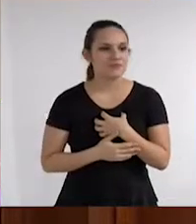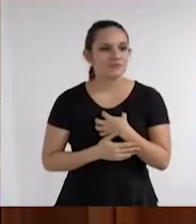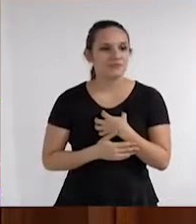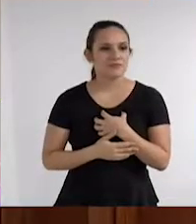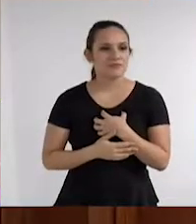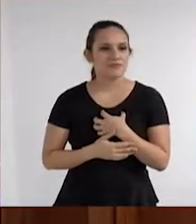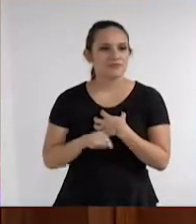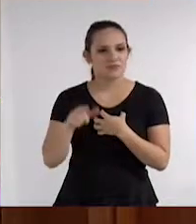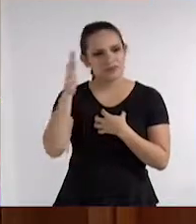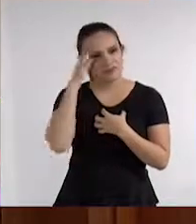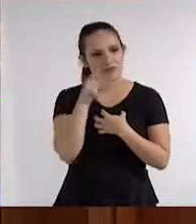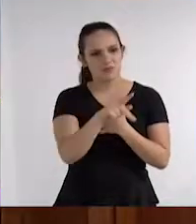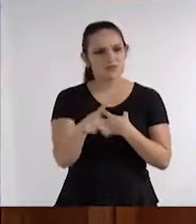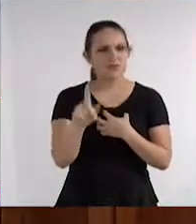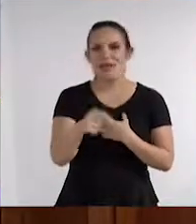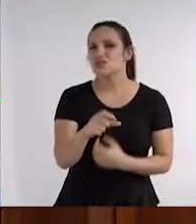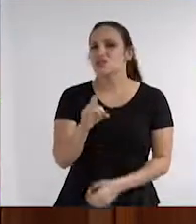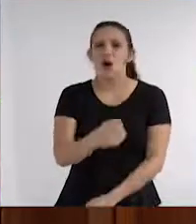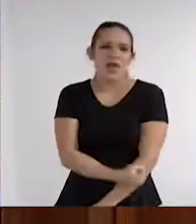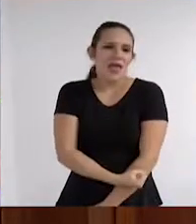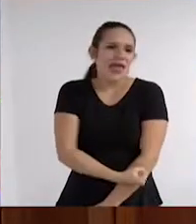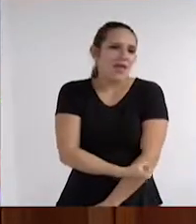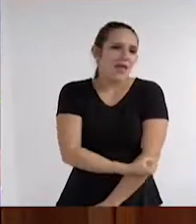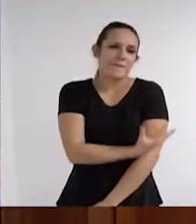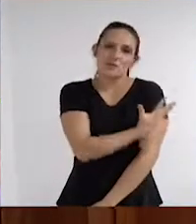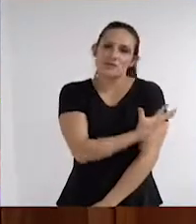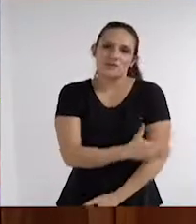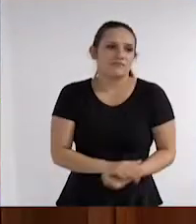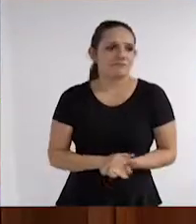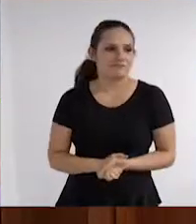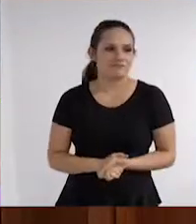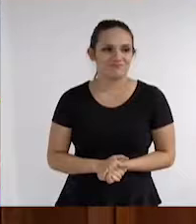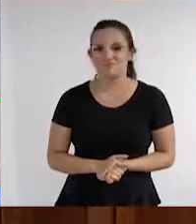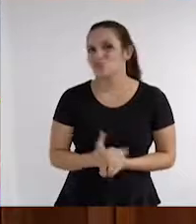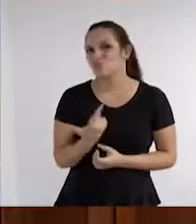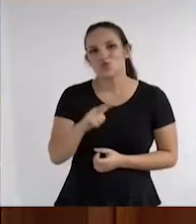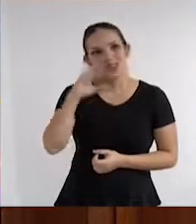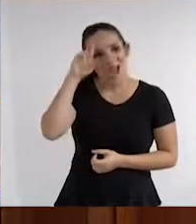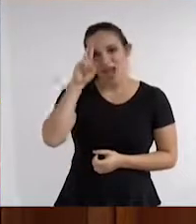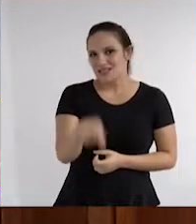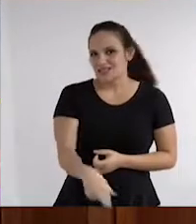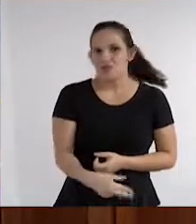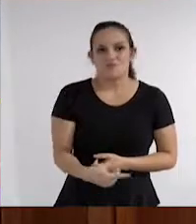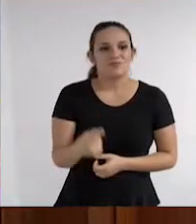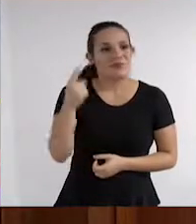senhor presidente, que é pura emoção. Não cabe razão no ódio.